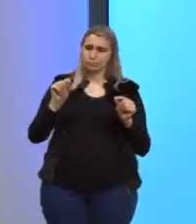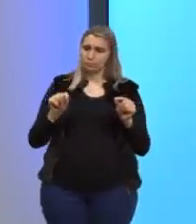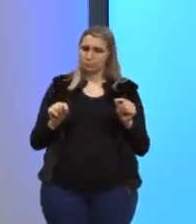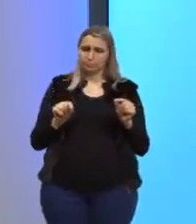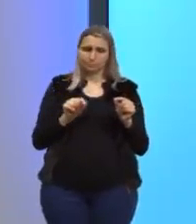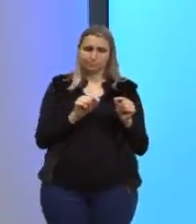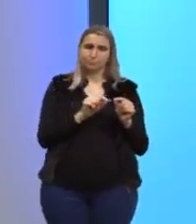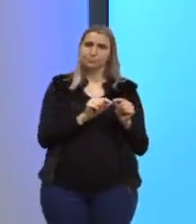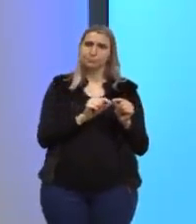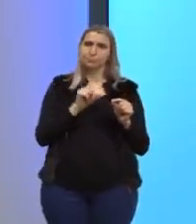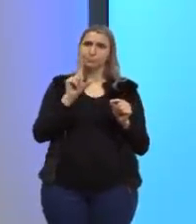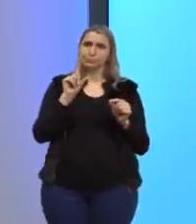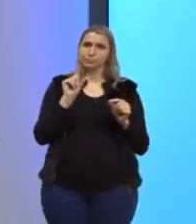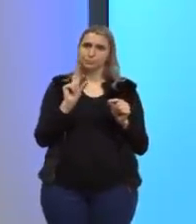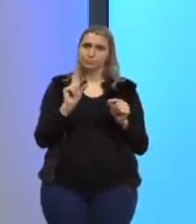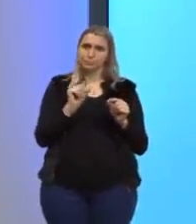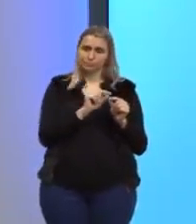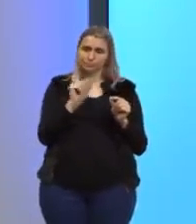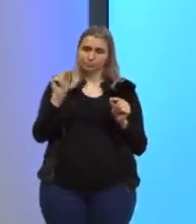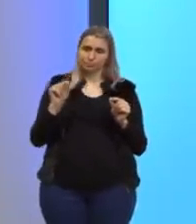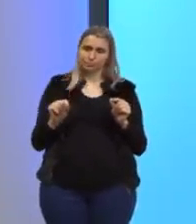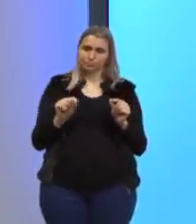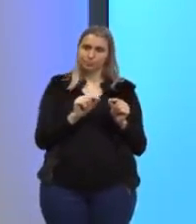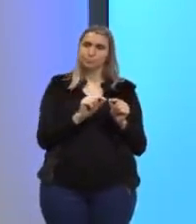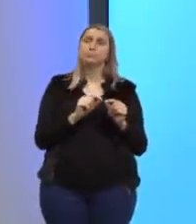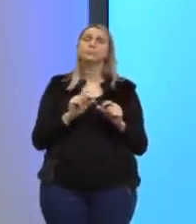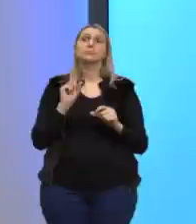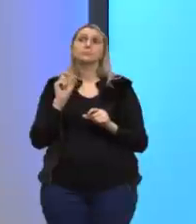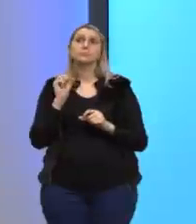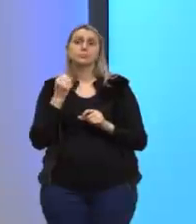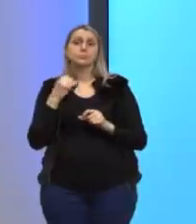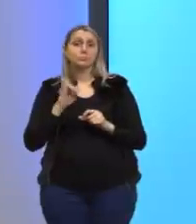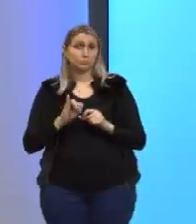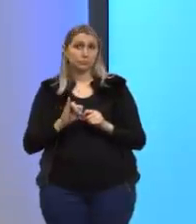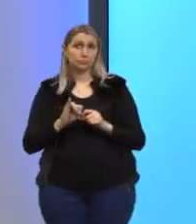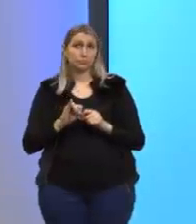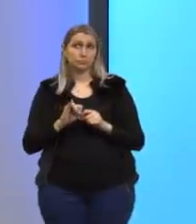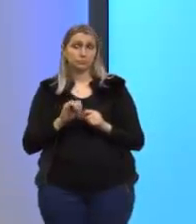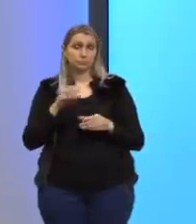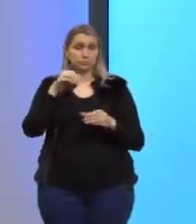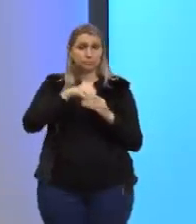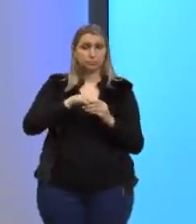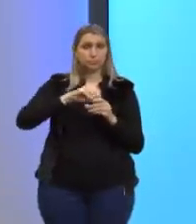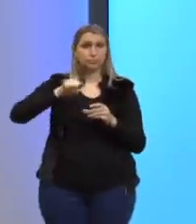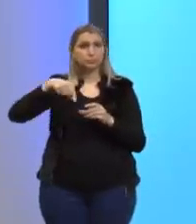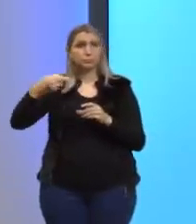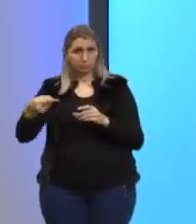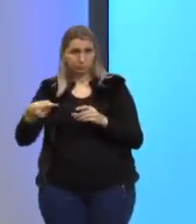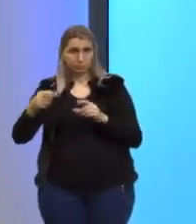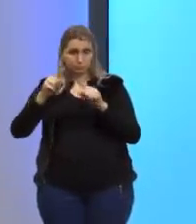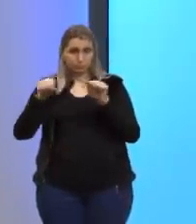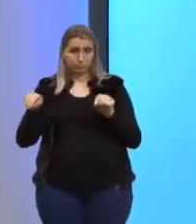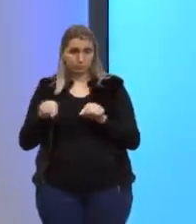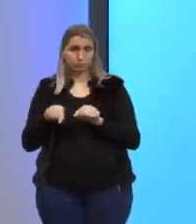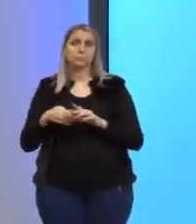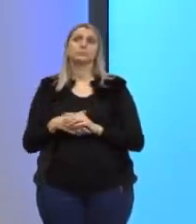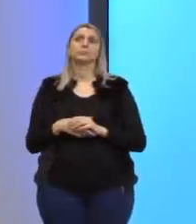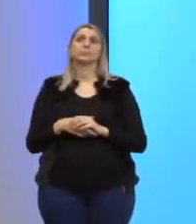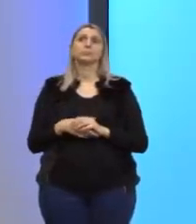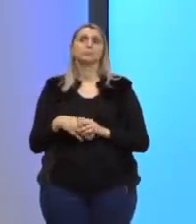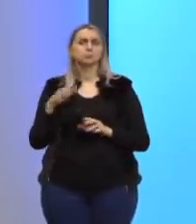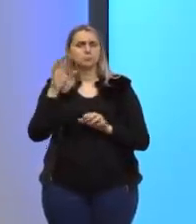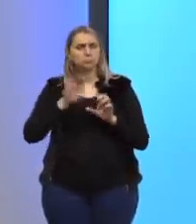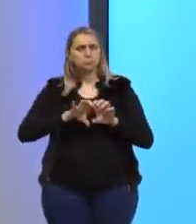menor, esse triângulozinho aqui pequeno. Se eles estão um dentro do outro ali, né, e